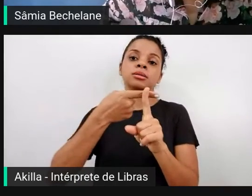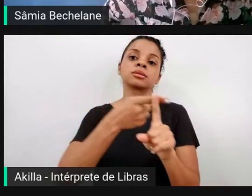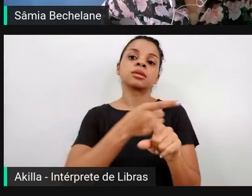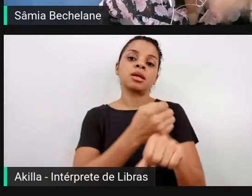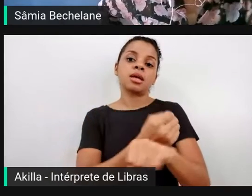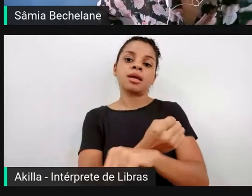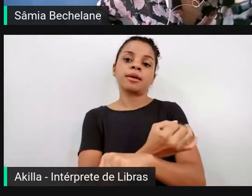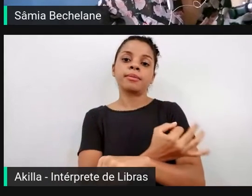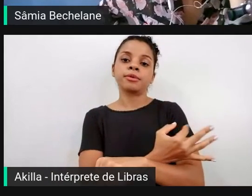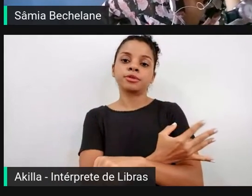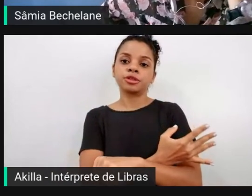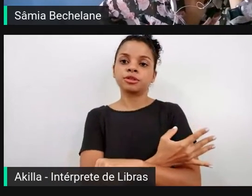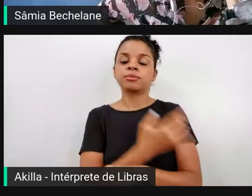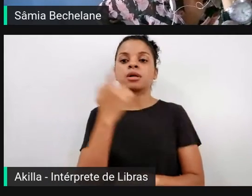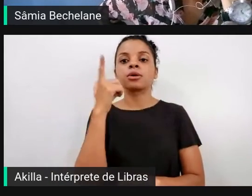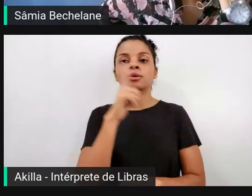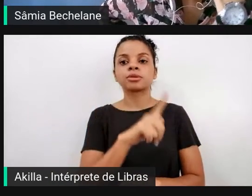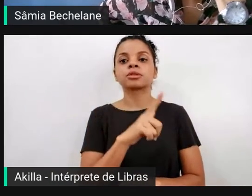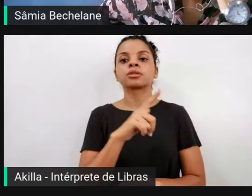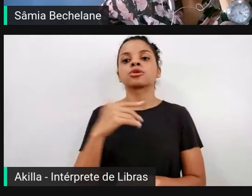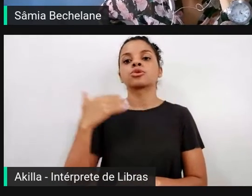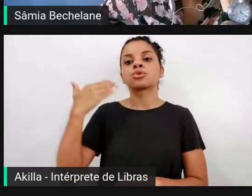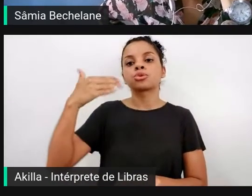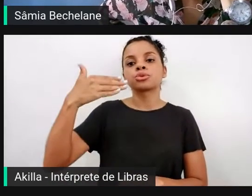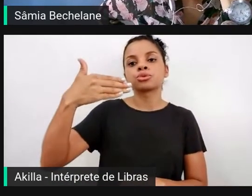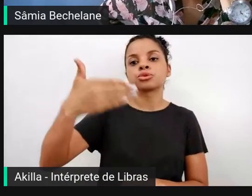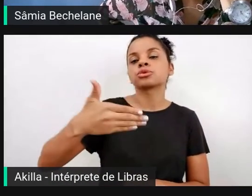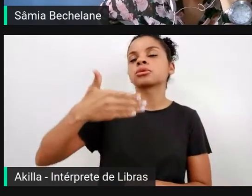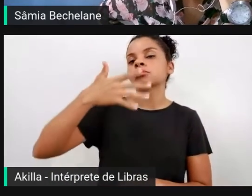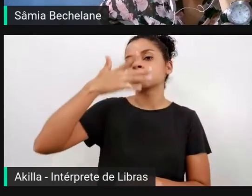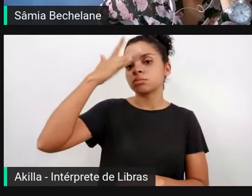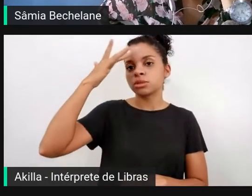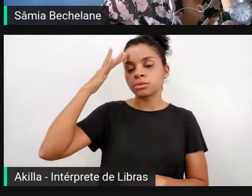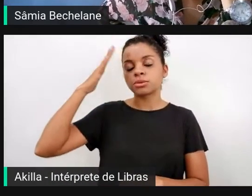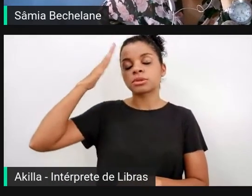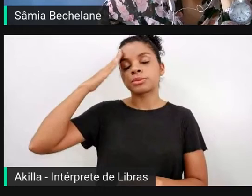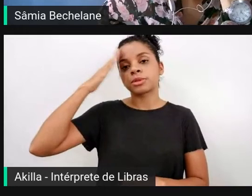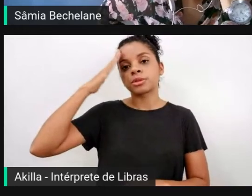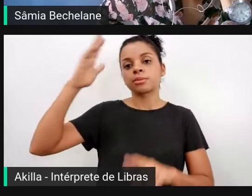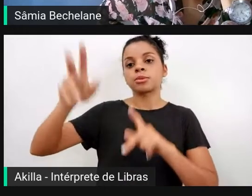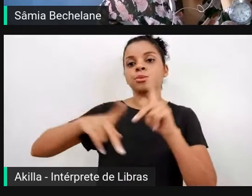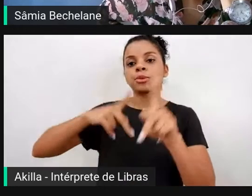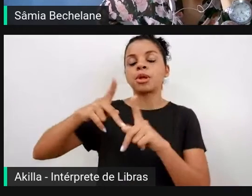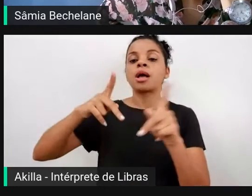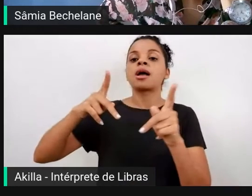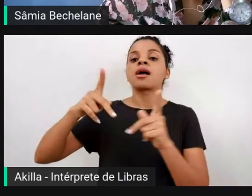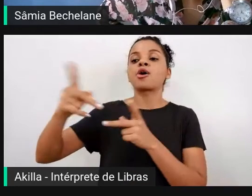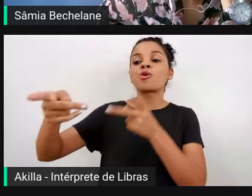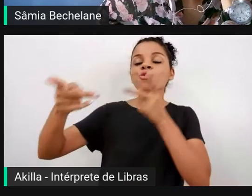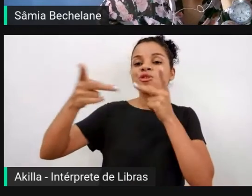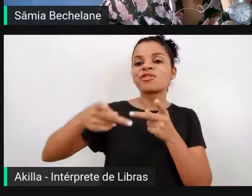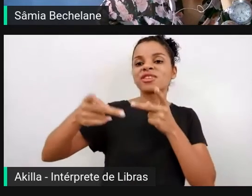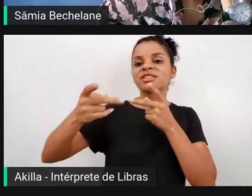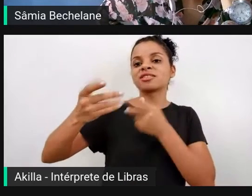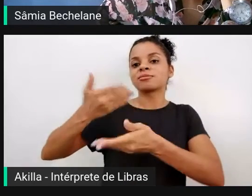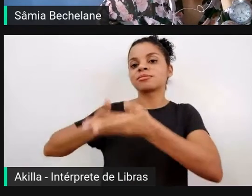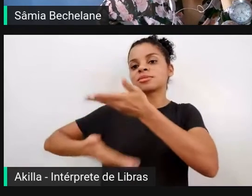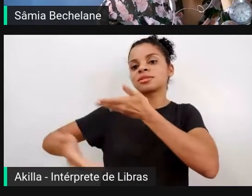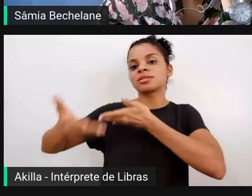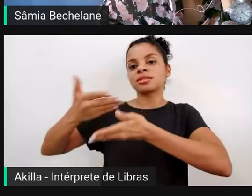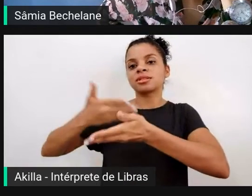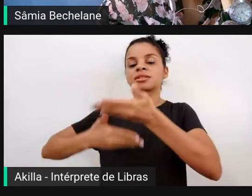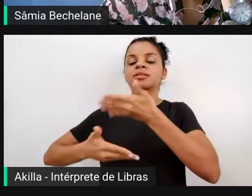das pessoas, essa sabedoria popular, e especialmente como um convite para a interação, para que as pessoas nessa esfera elas se sintam mais à